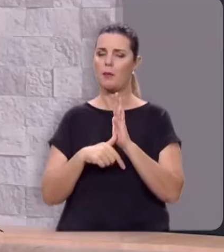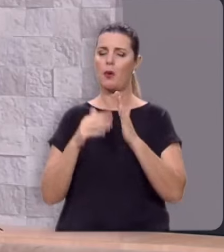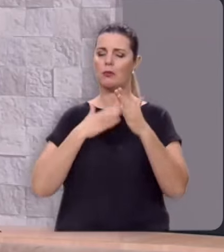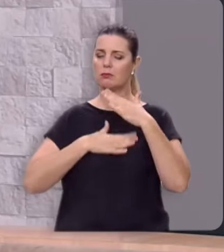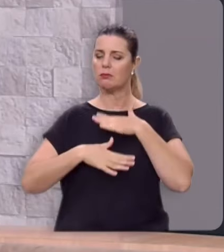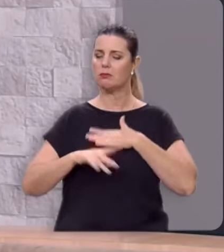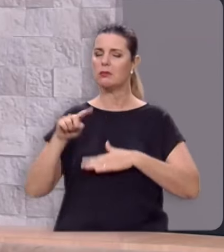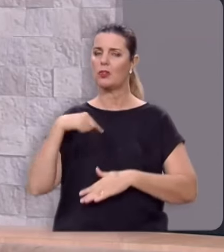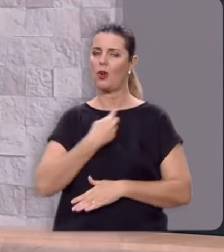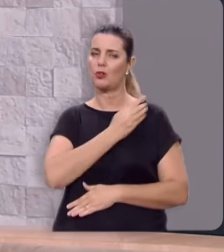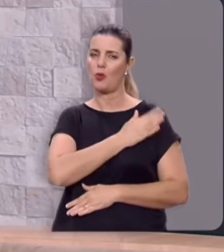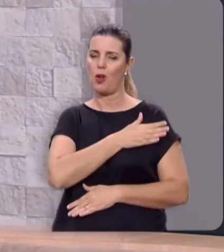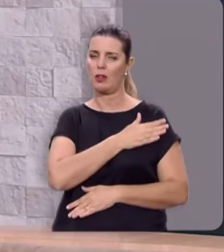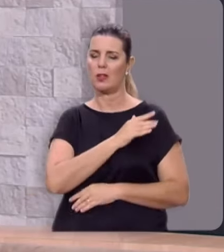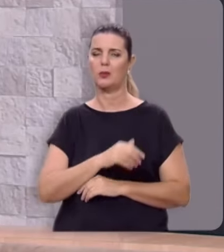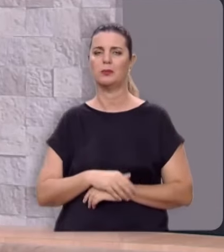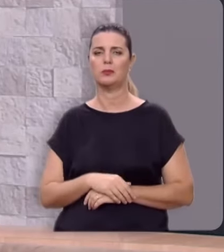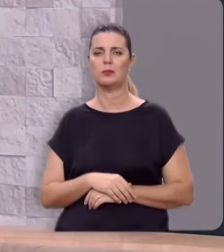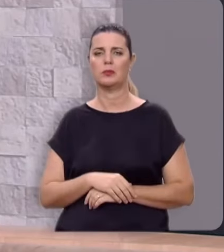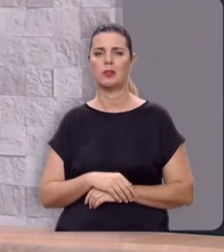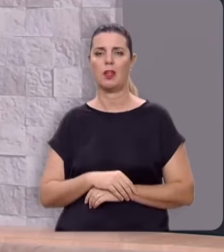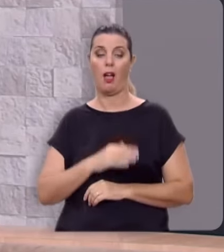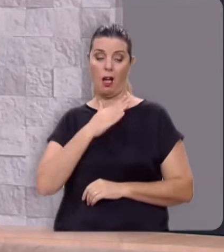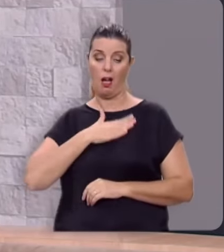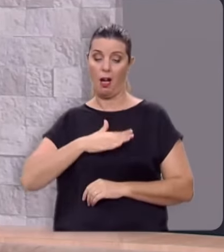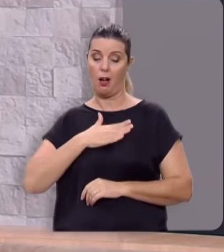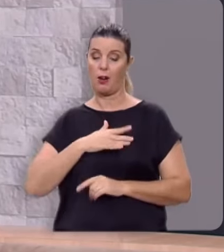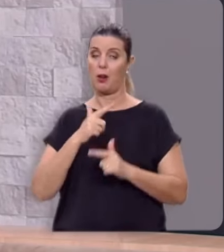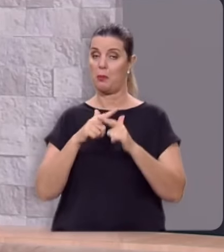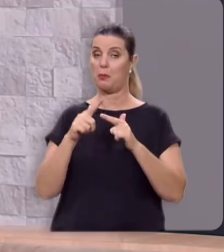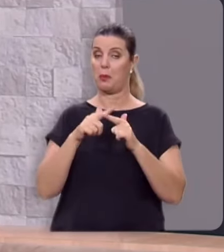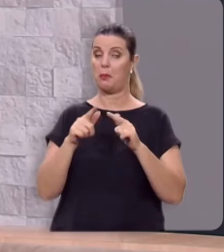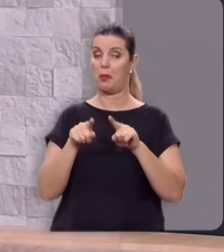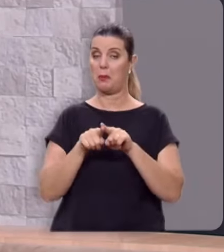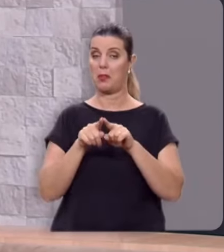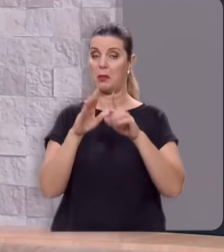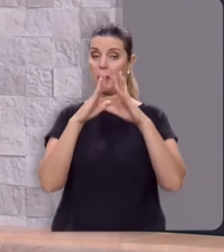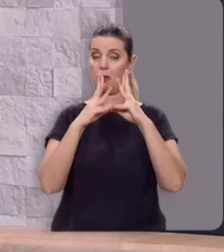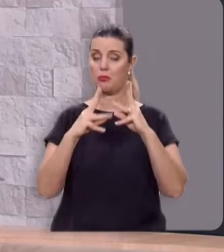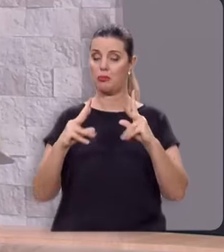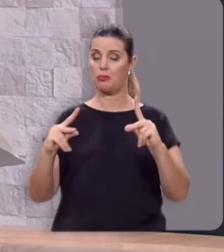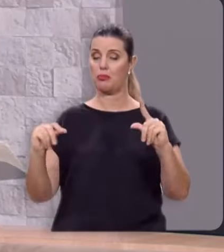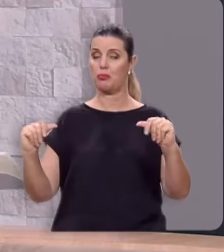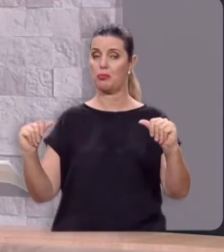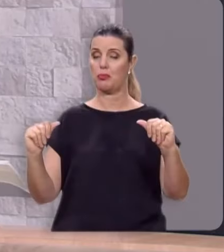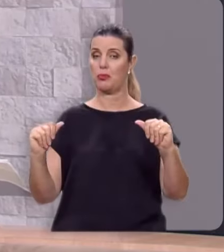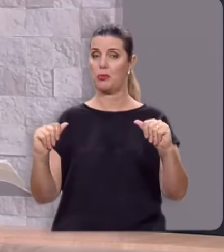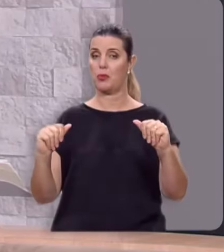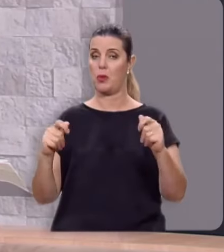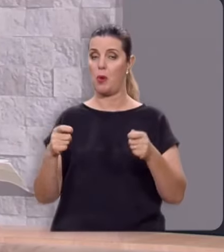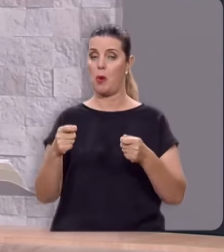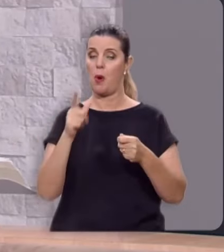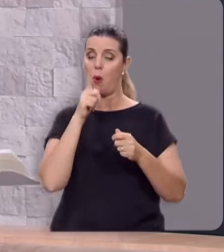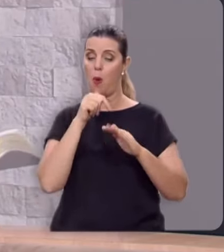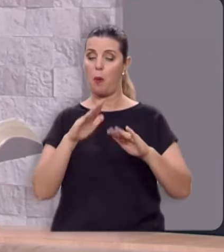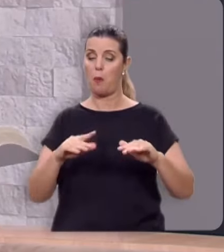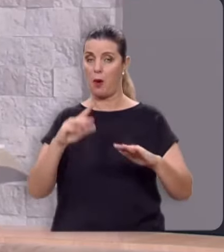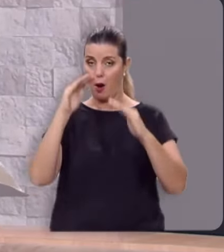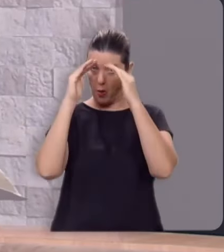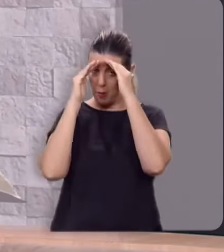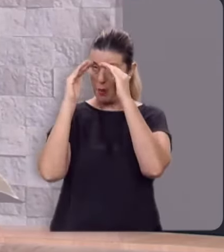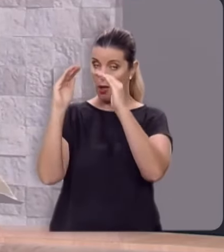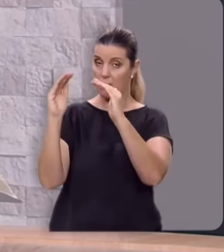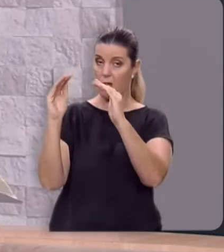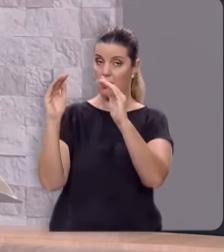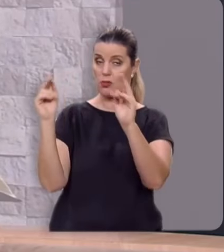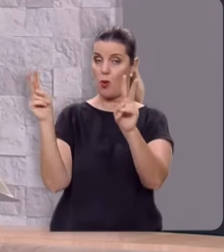acalmar o nosso coração, Ele acalma as circunstâncias. e o mar lhe obedece, e o vento